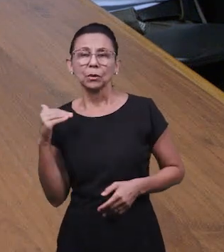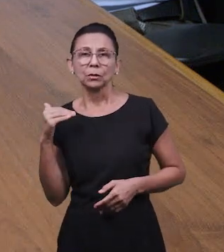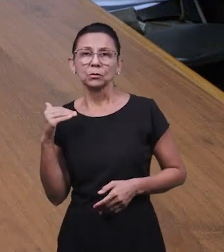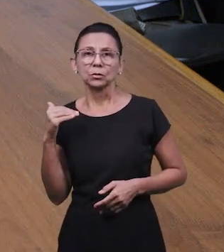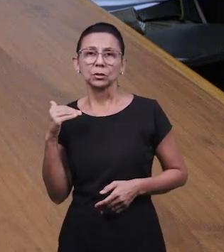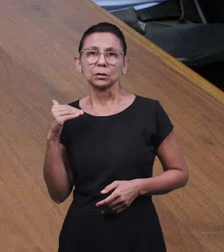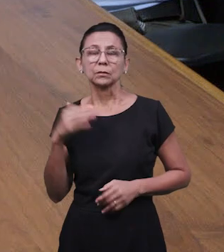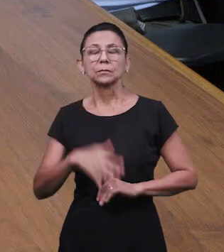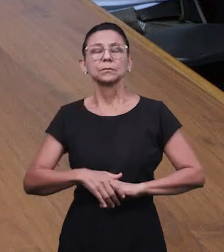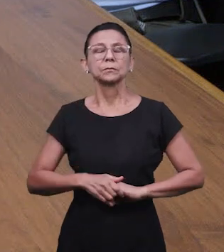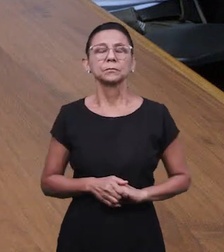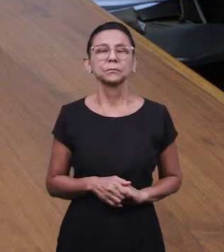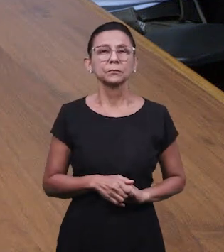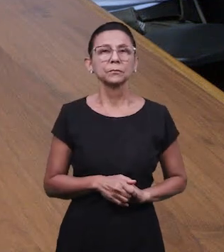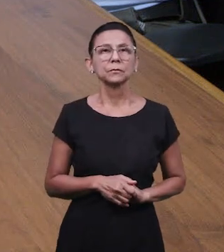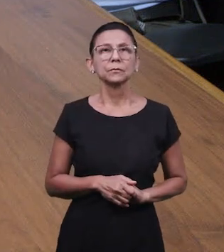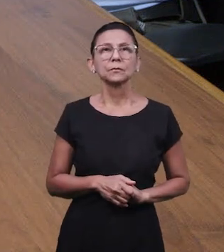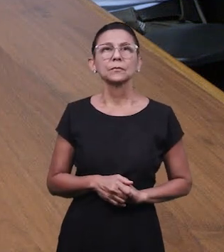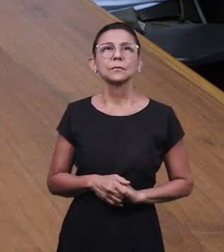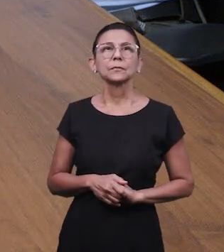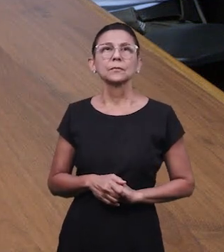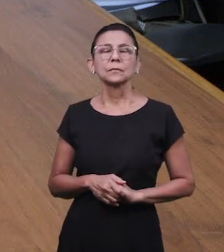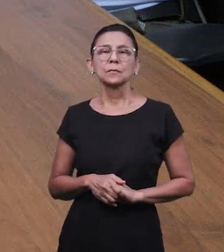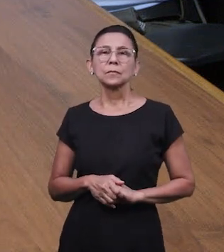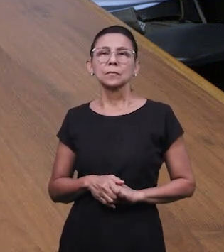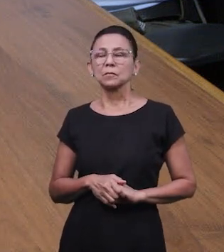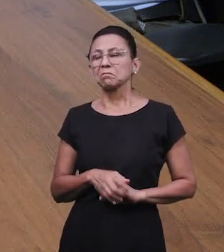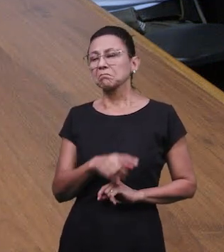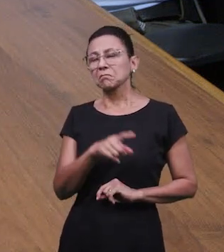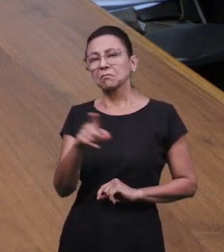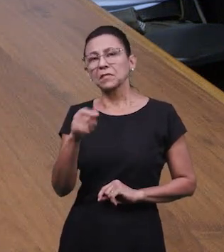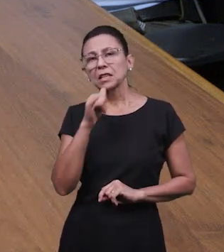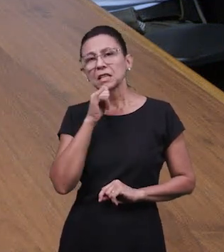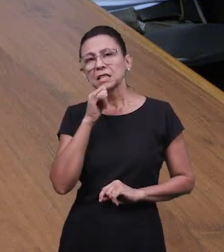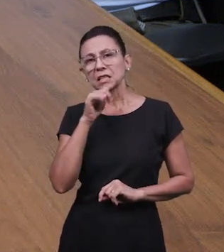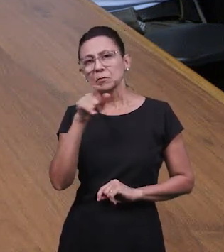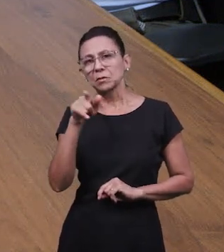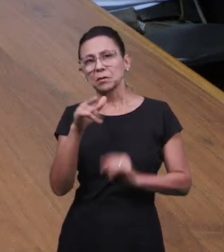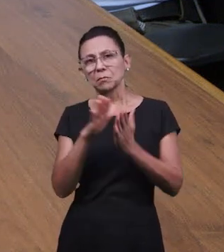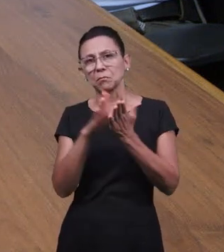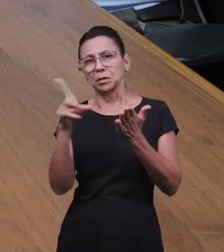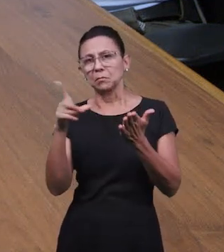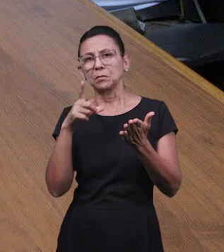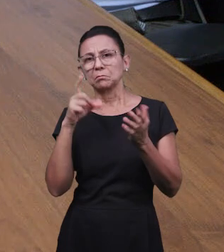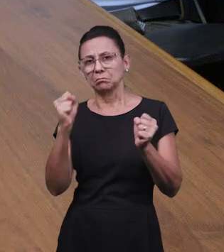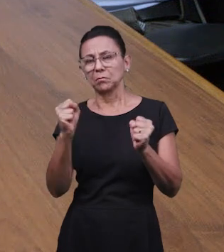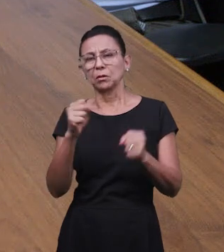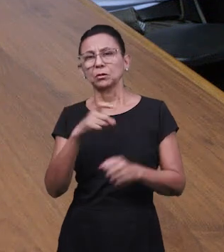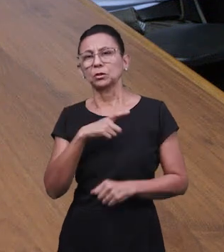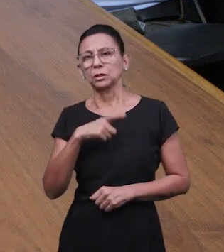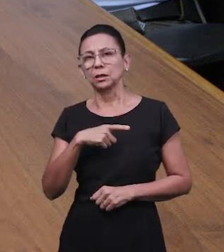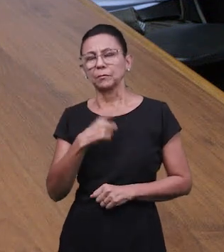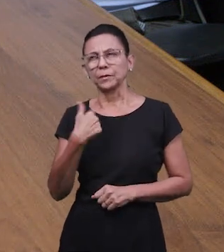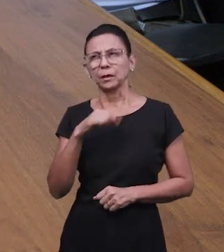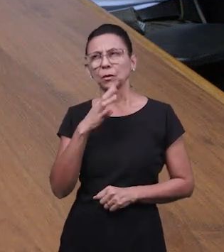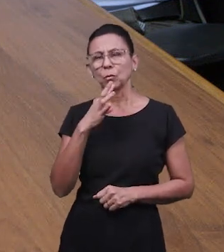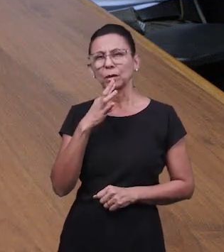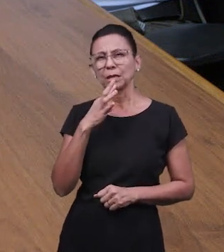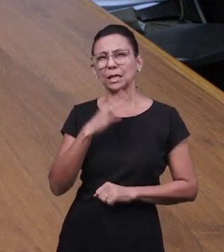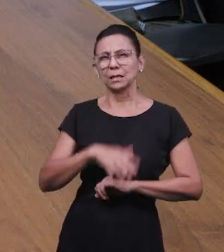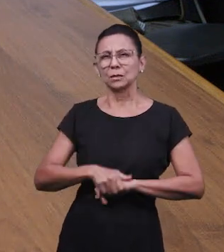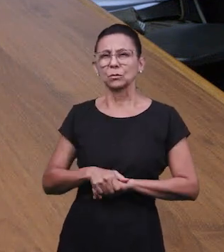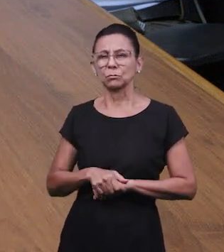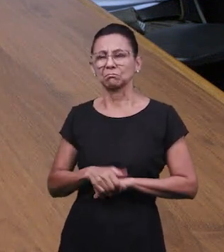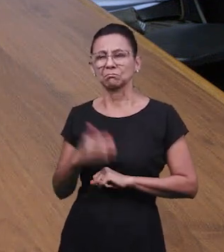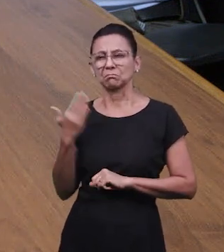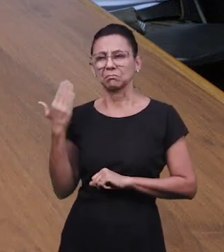vivo, se revelando. E quem abre a Escritura, você pode ter Bíblia e ler a Bíblia. Eu conheço, e esses dias até assisti